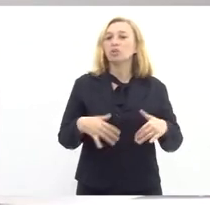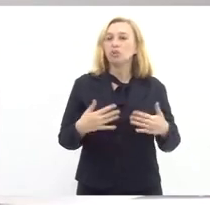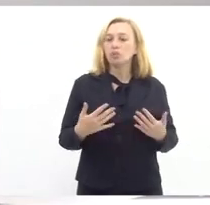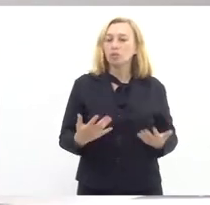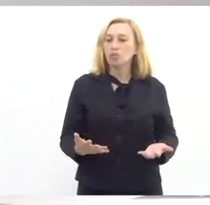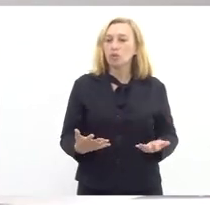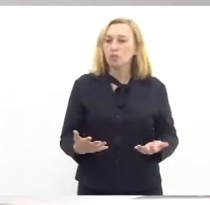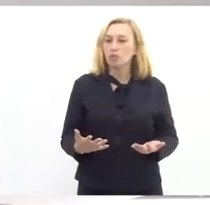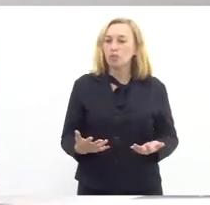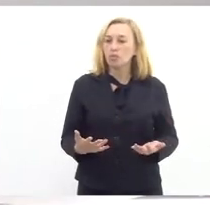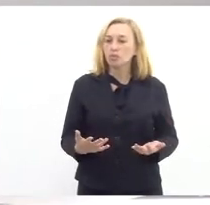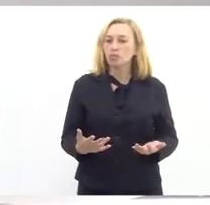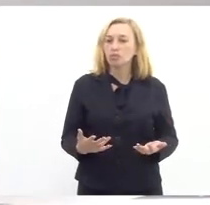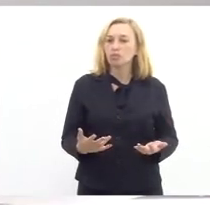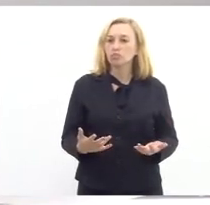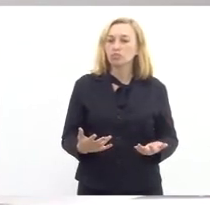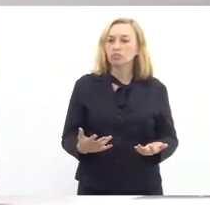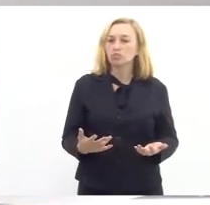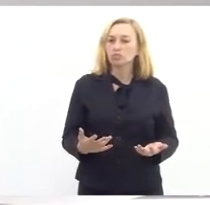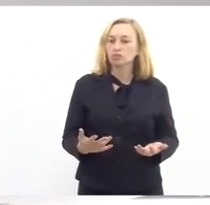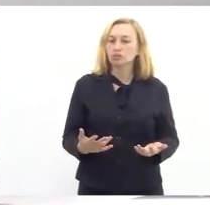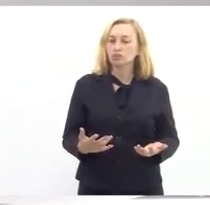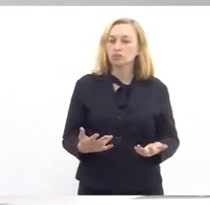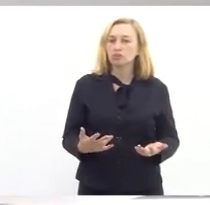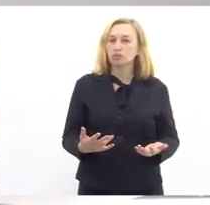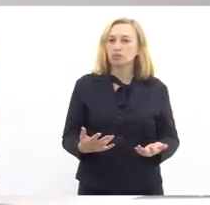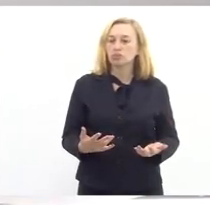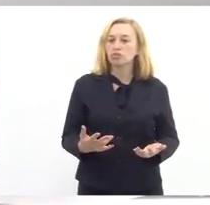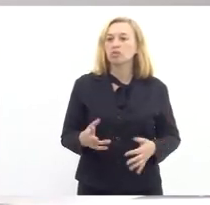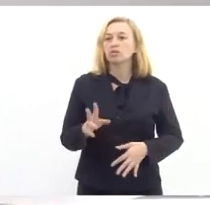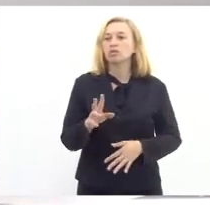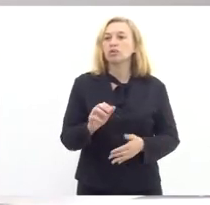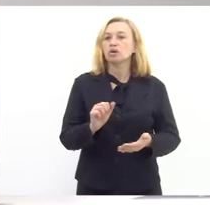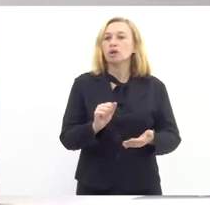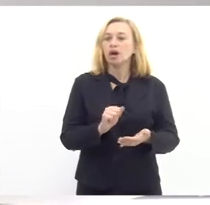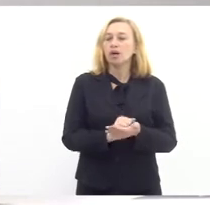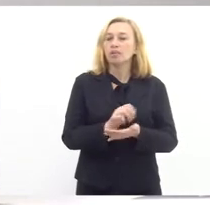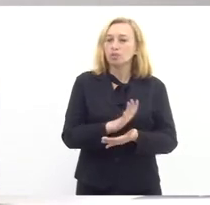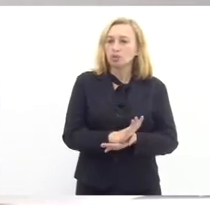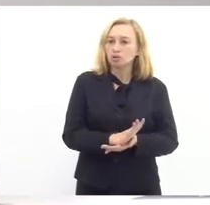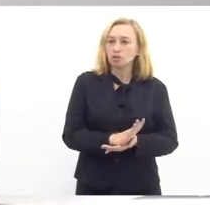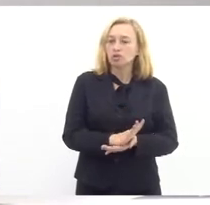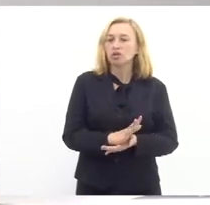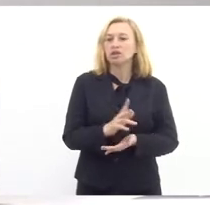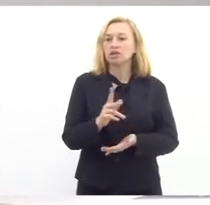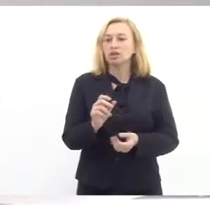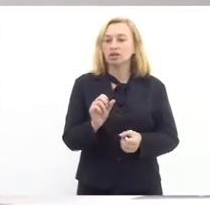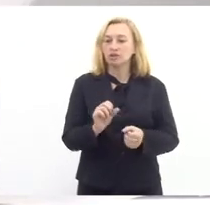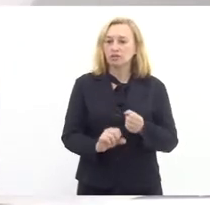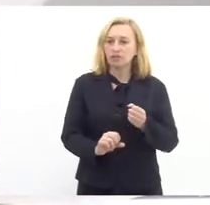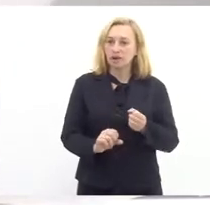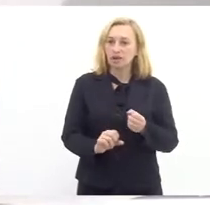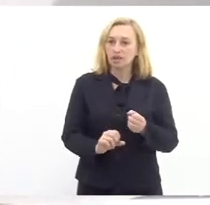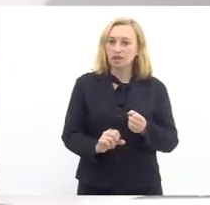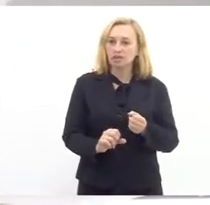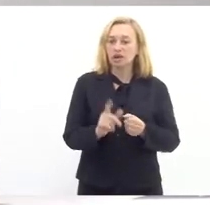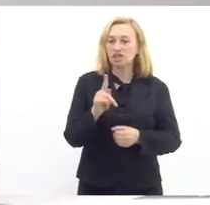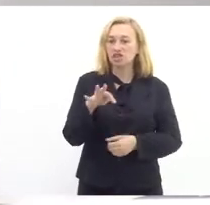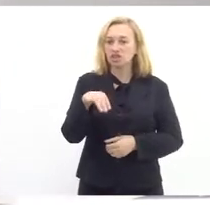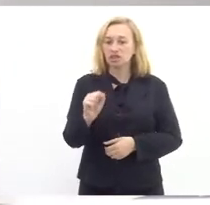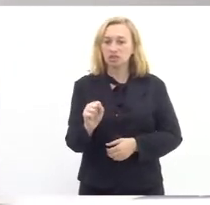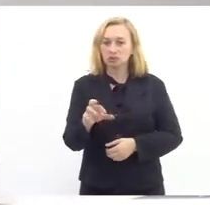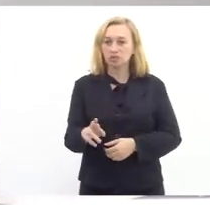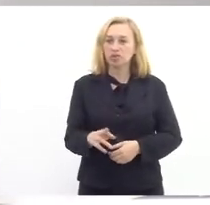parâmetros utilizados pela GETRANSP para aplicar a multa no dia 29 de março? o que foi levado em conta? Apenas o termo